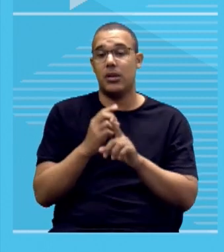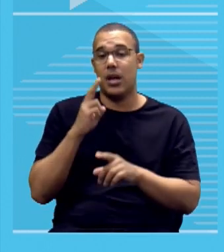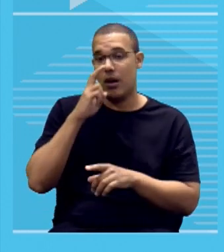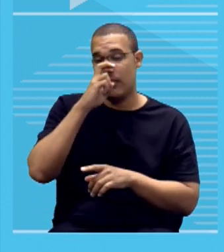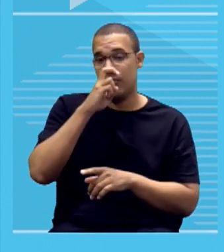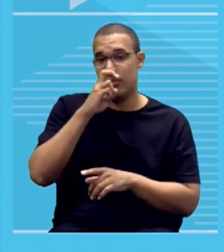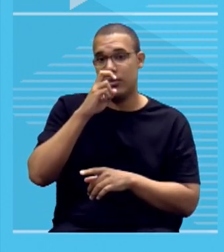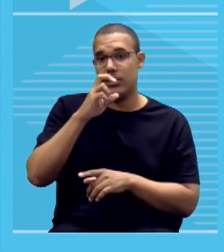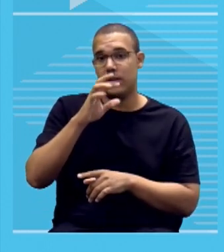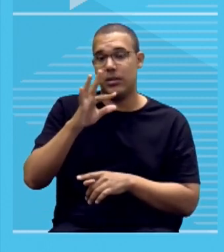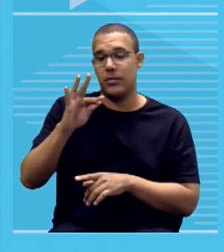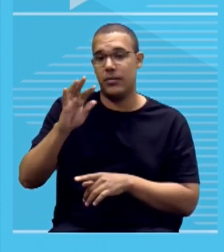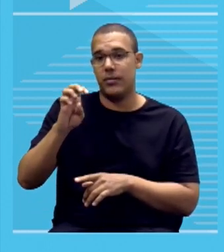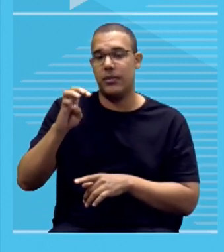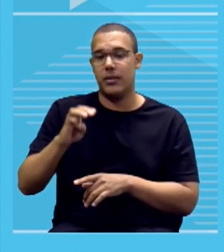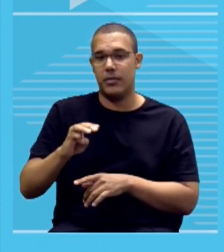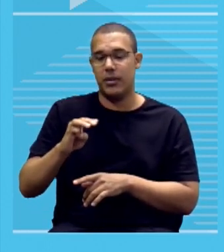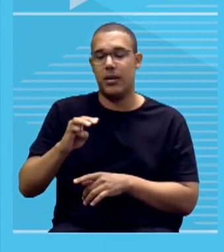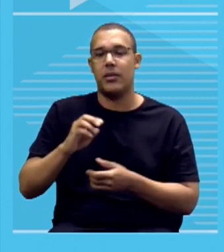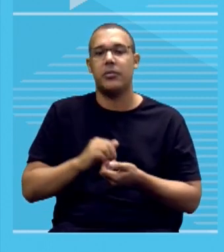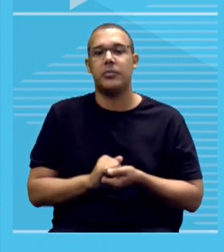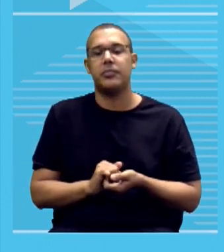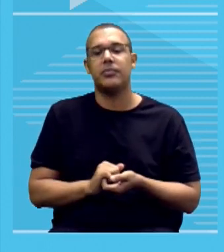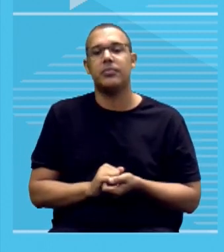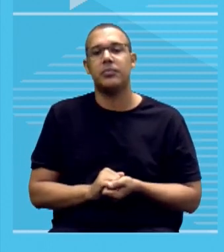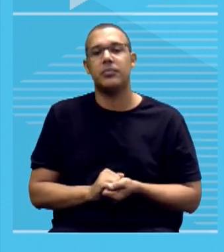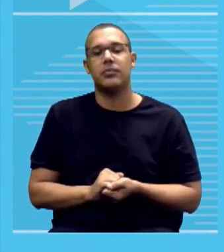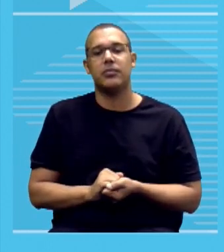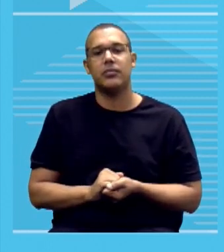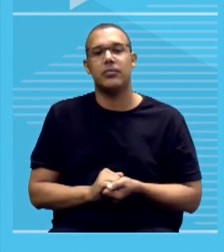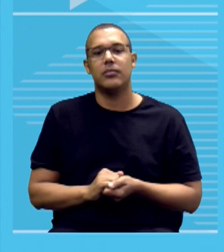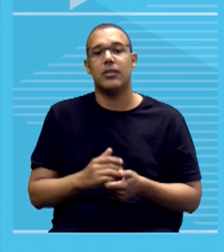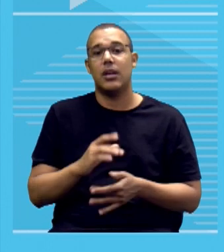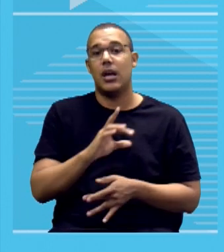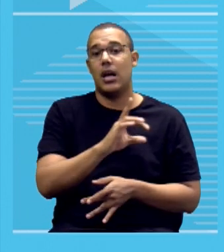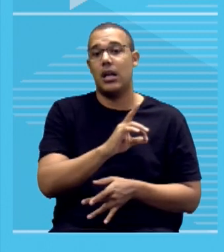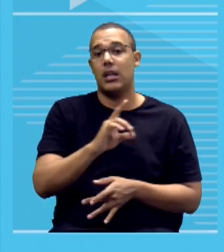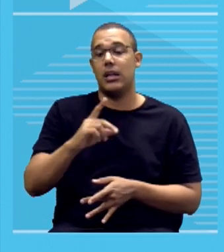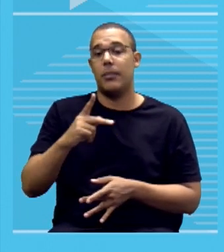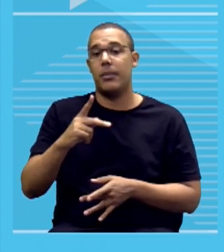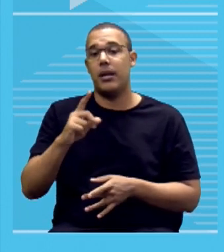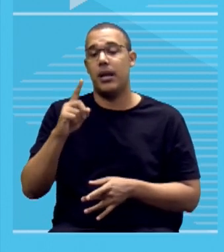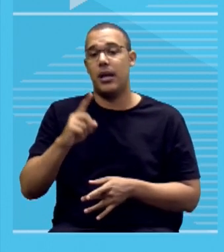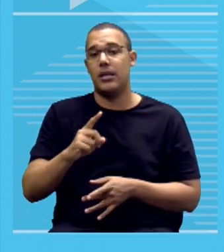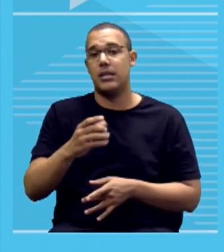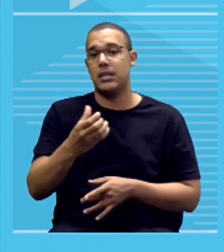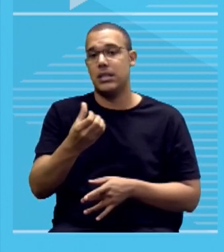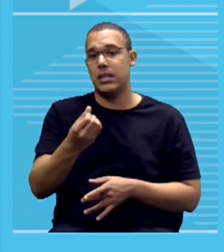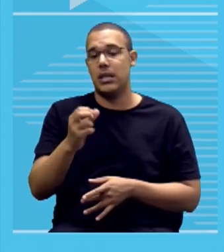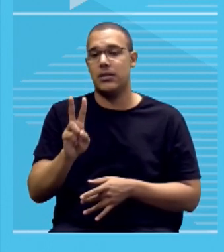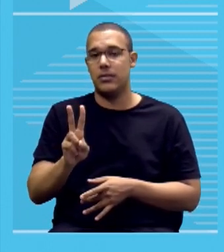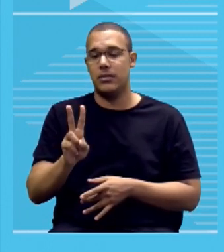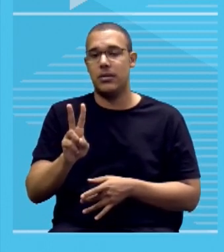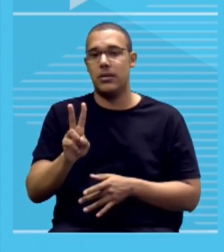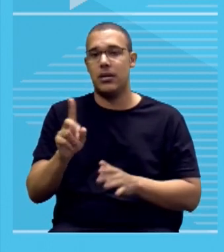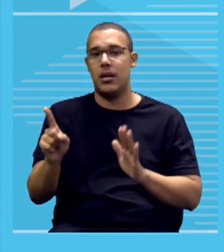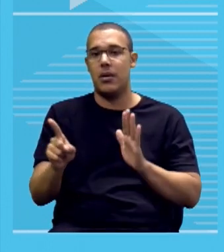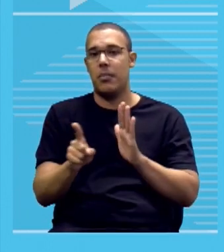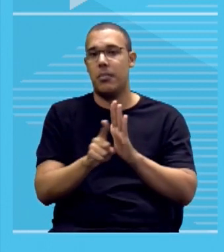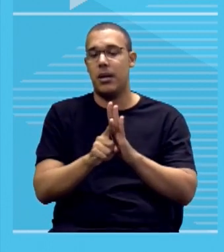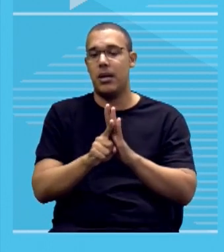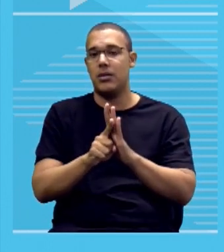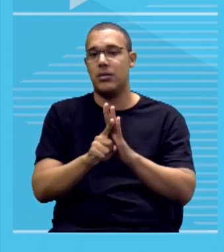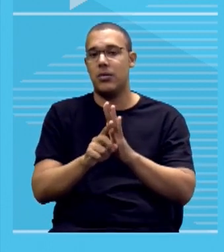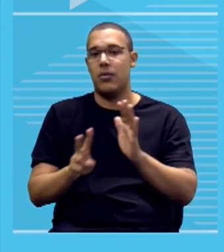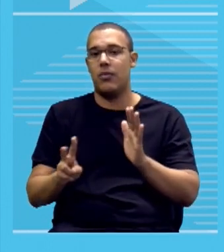contra a eletromotriz, ele quer saber o valor da freirinha. Qual é a DDP? 6 volts, já tem. Menos o valor da